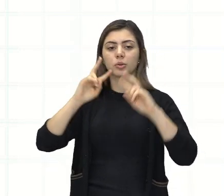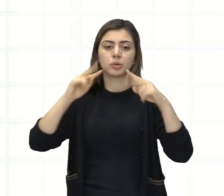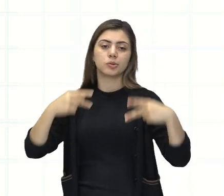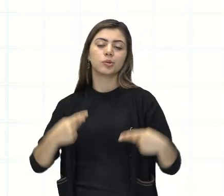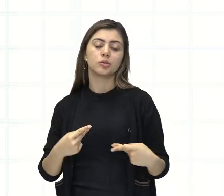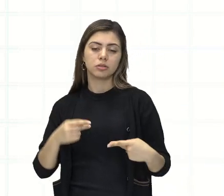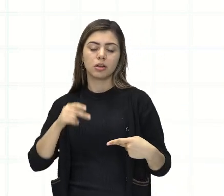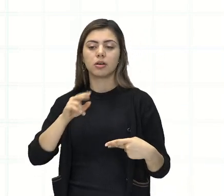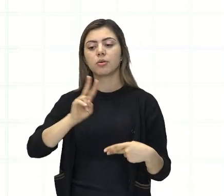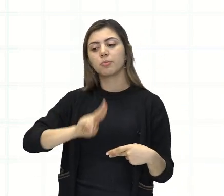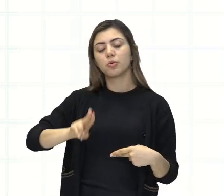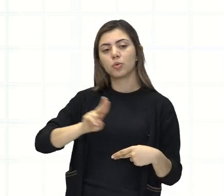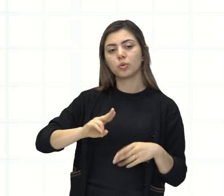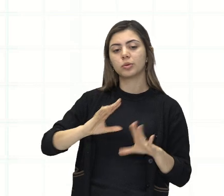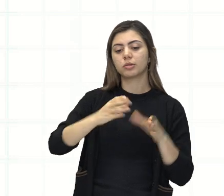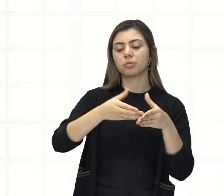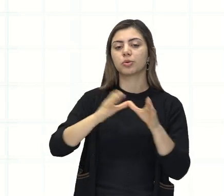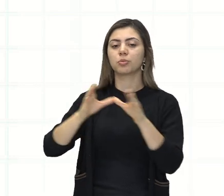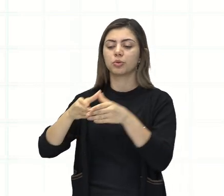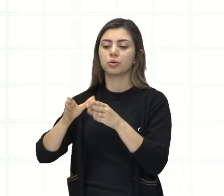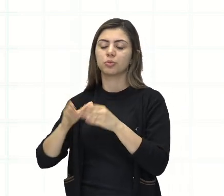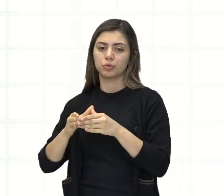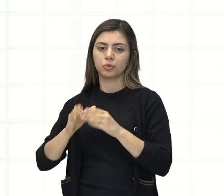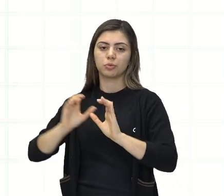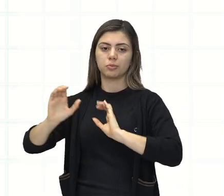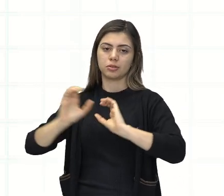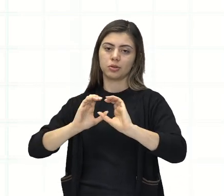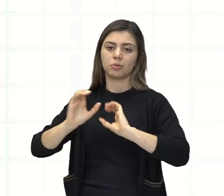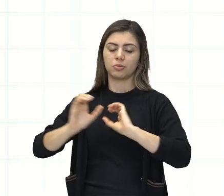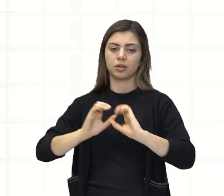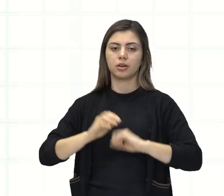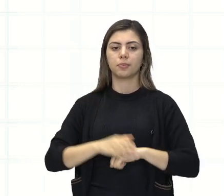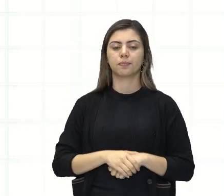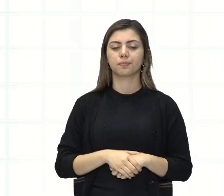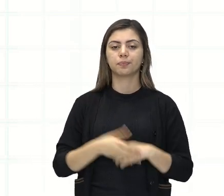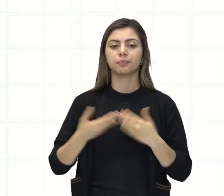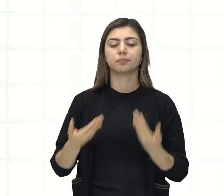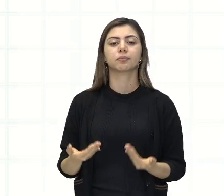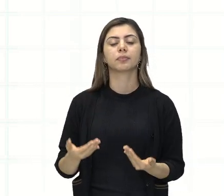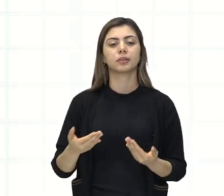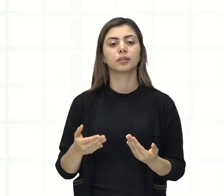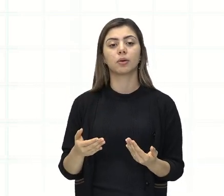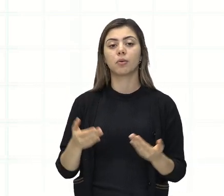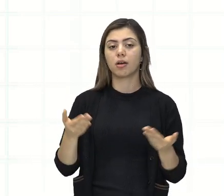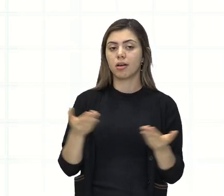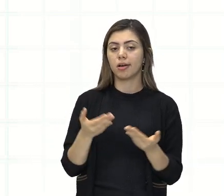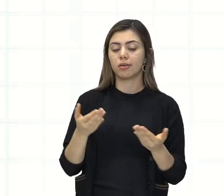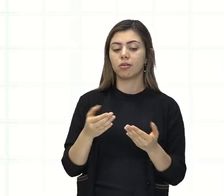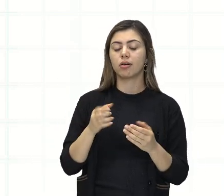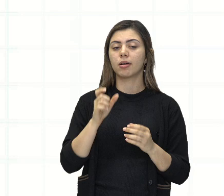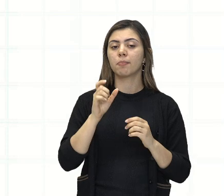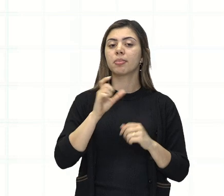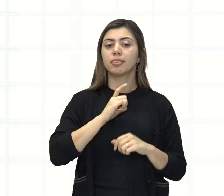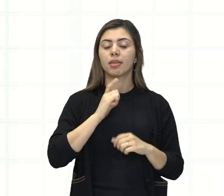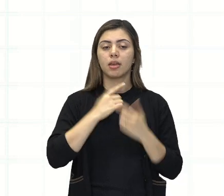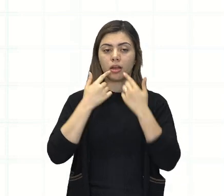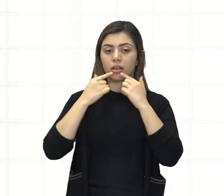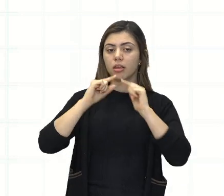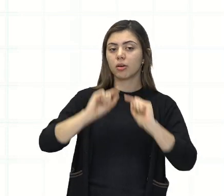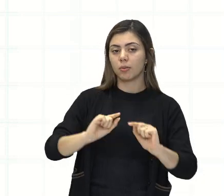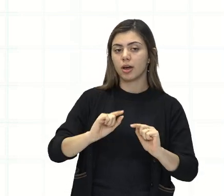pelos homens e utilizado por grupos. E dessa classificação,